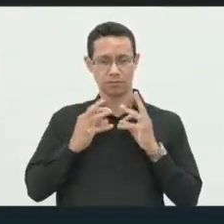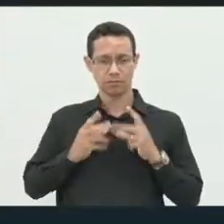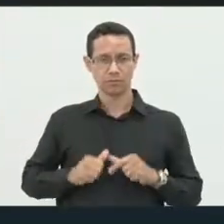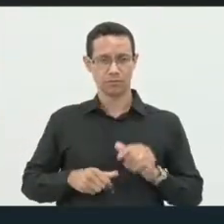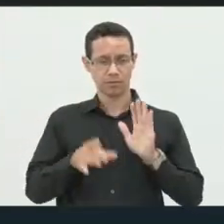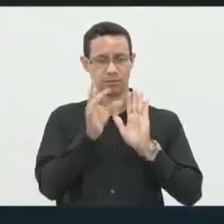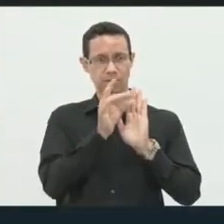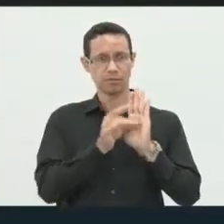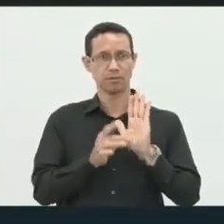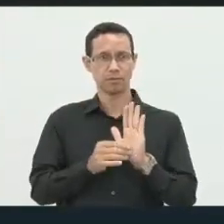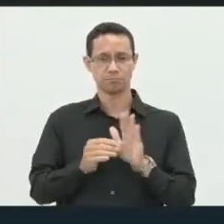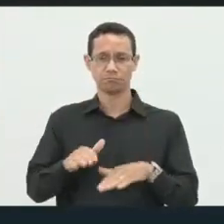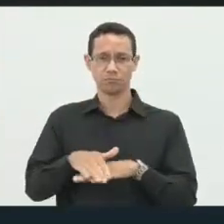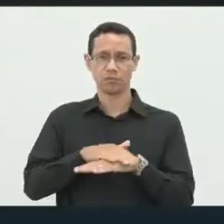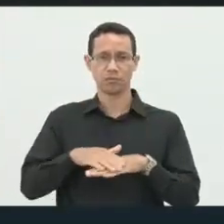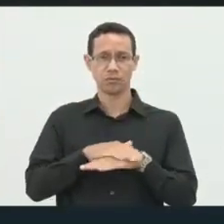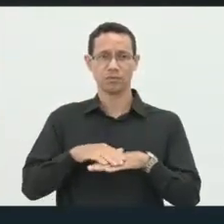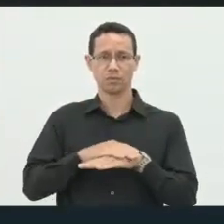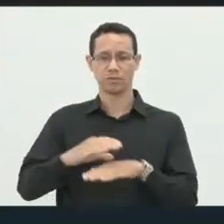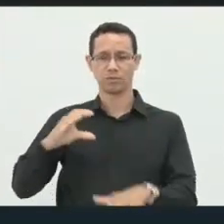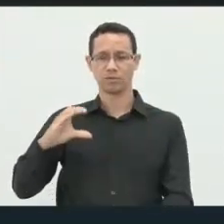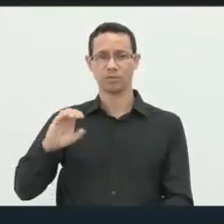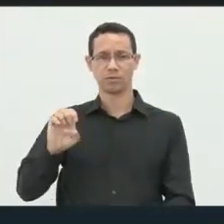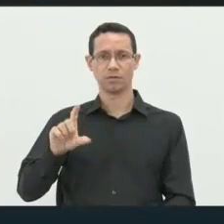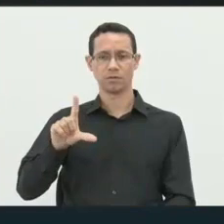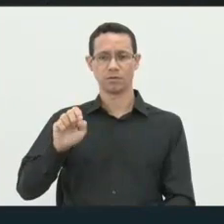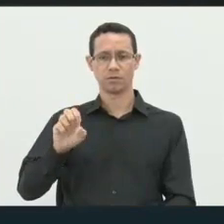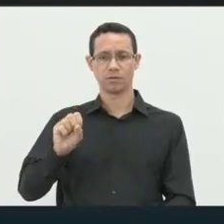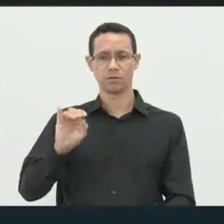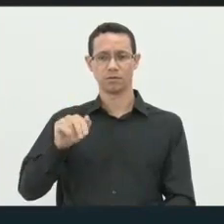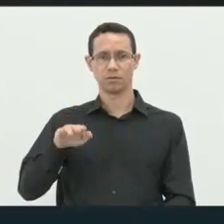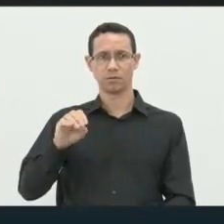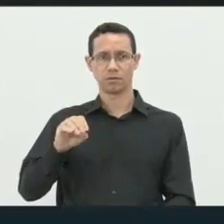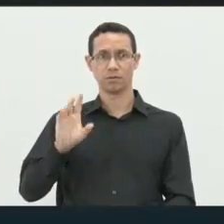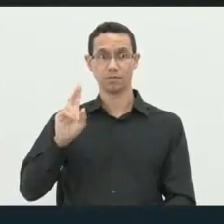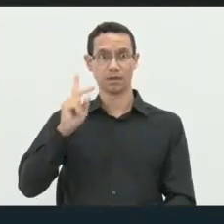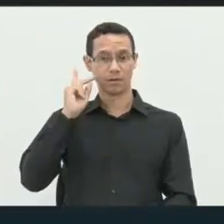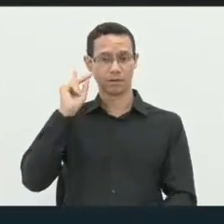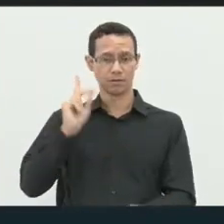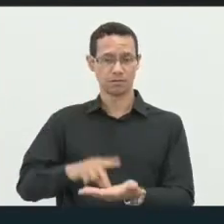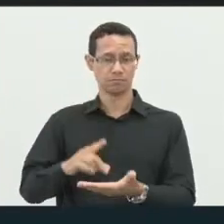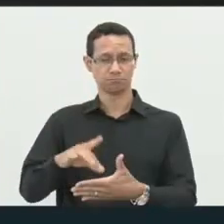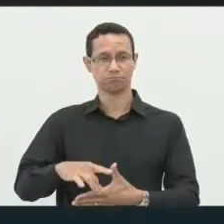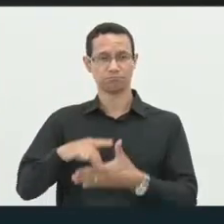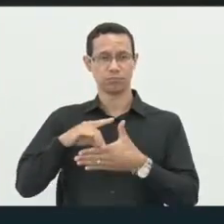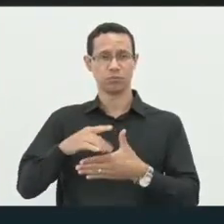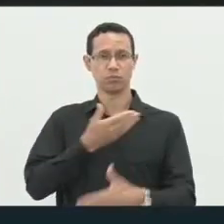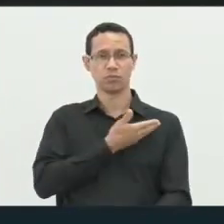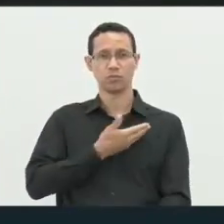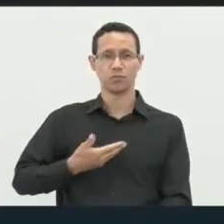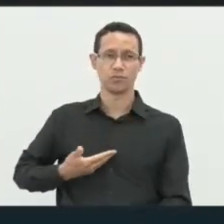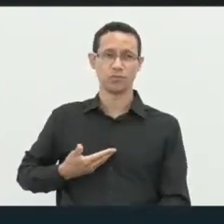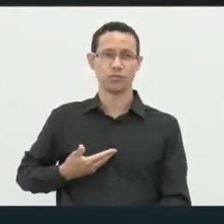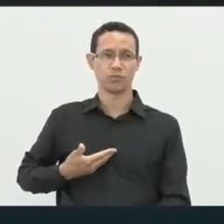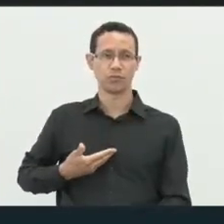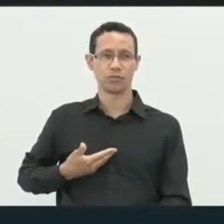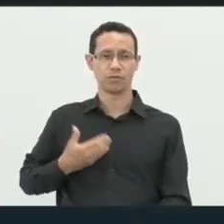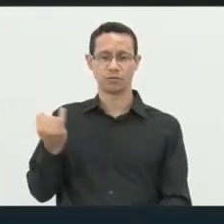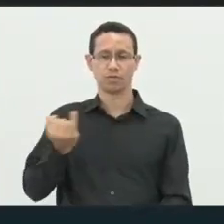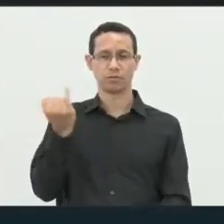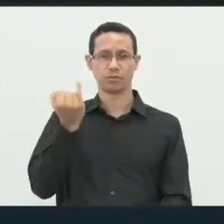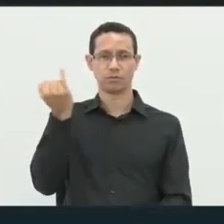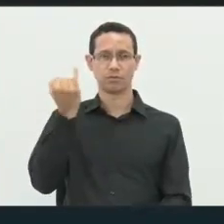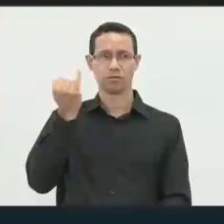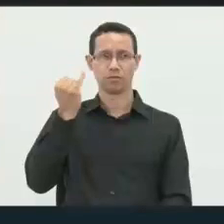combina um vereador Celestino Mas esquecemos de combinar com o verdadeiro líder de governo nessa casa o importantíssimo